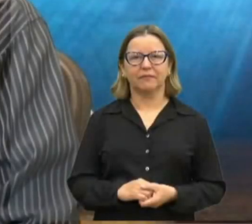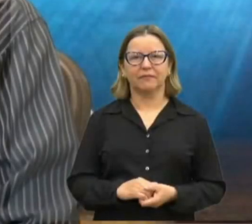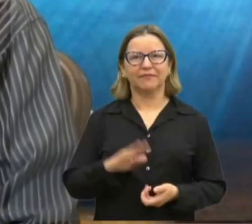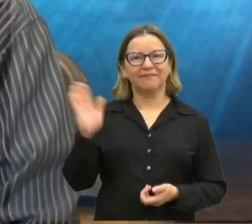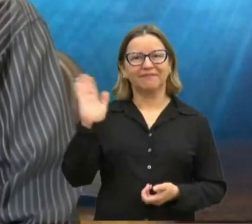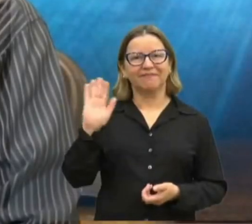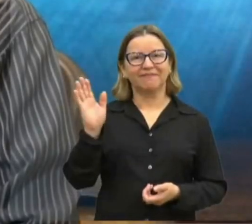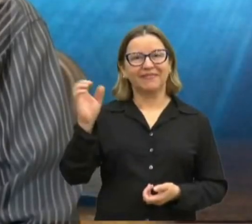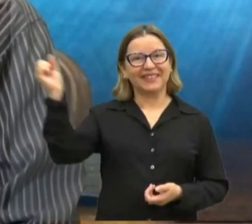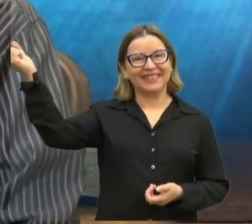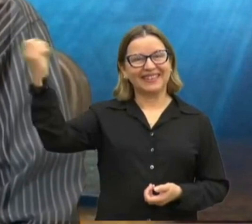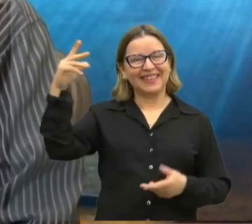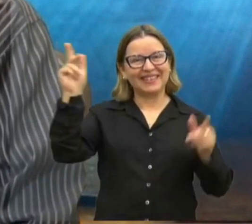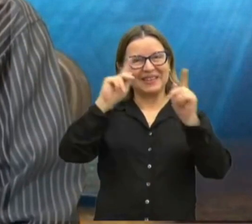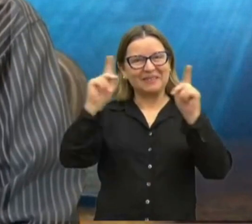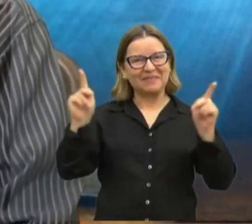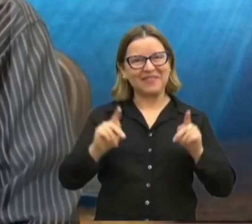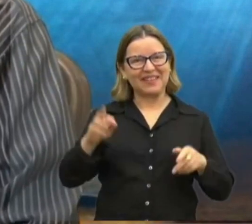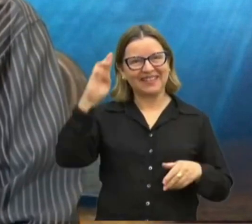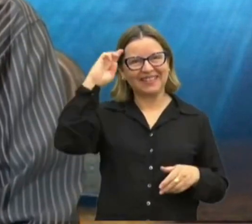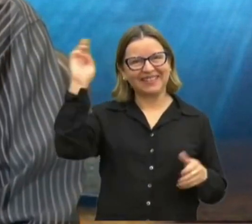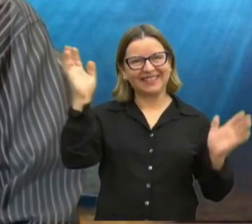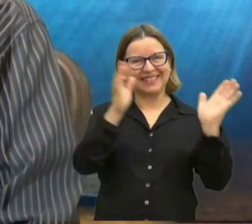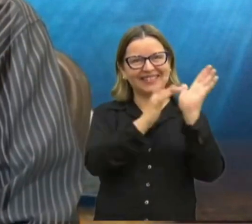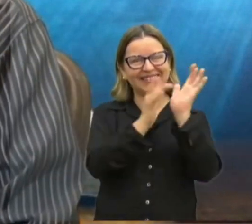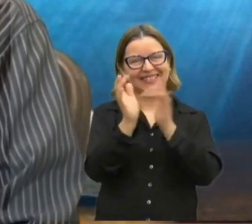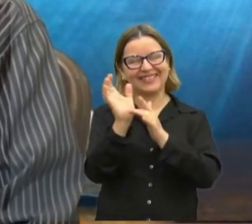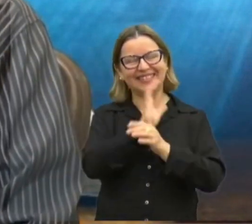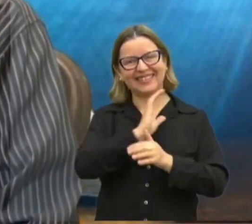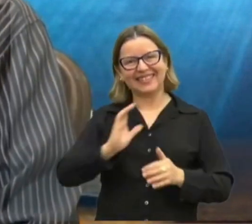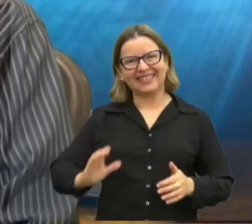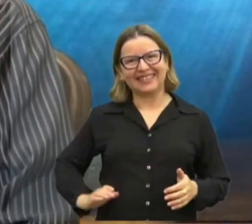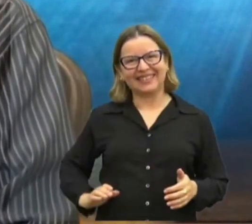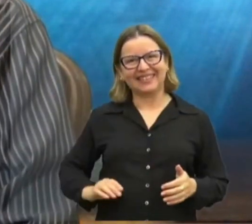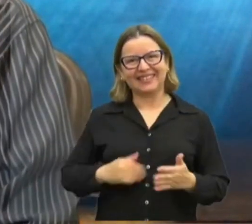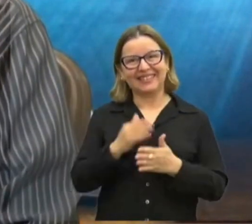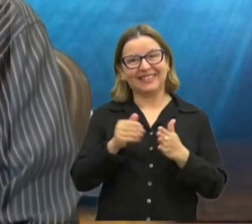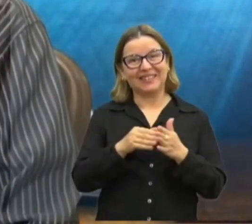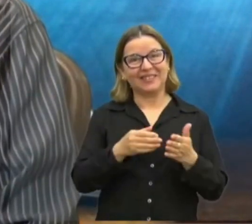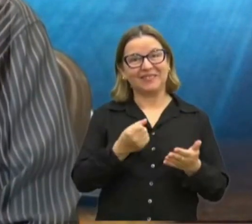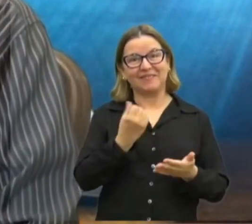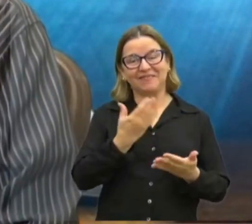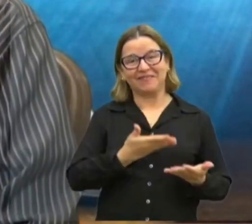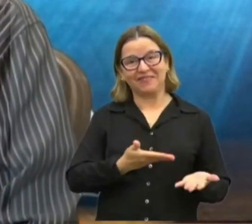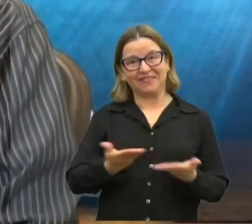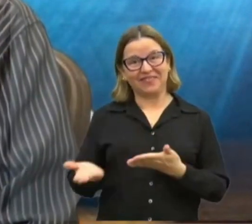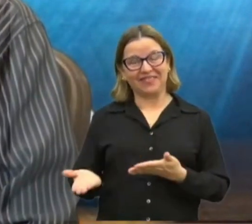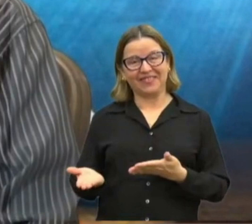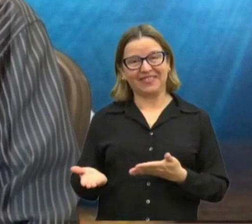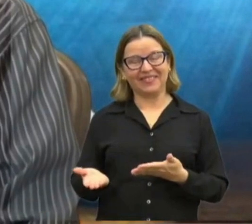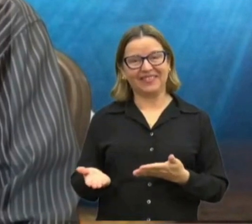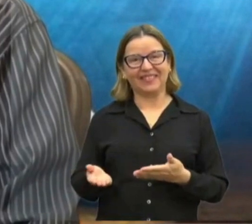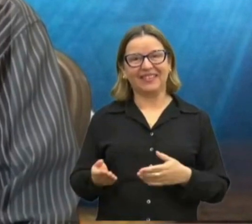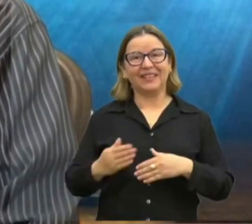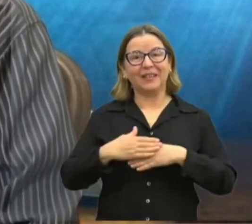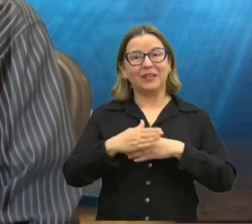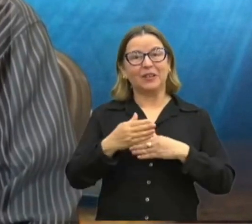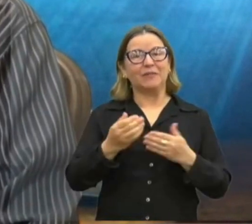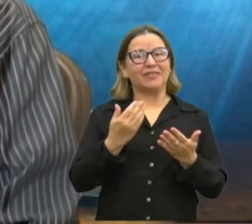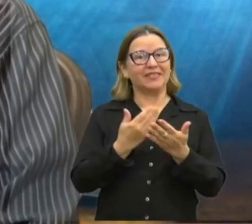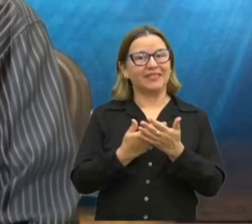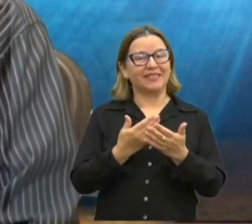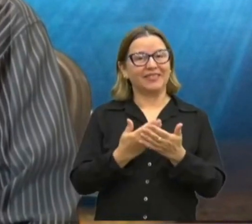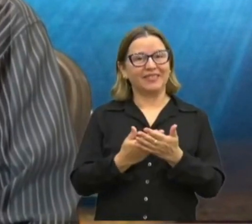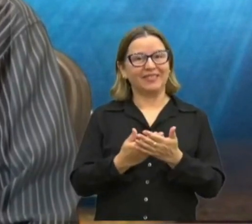Olá, graça e paz do Senhor Jesus Cristo. Sejam bem-vindos para mais uma transmissão desse 30